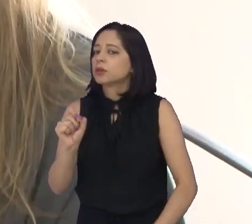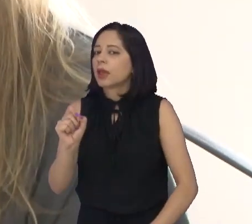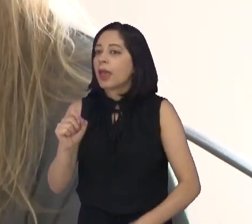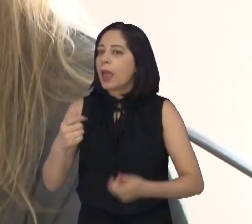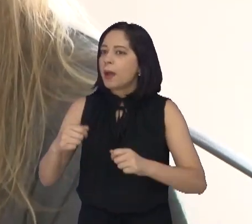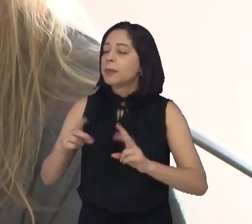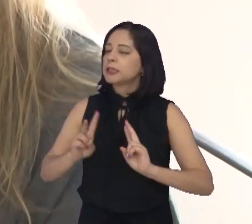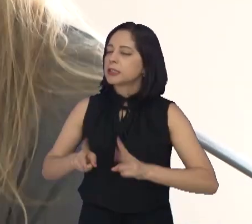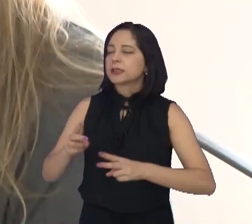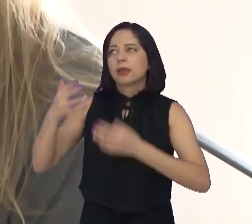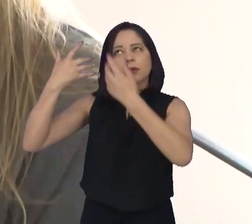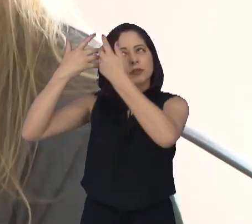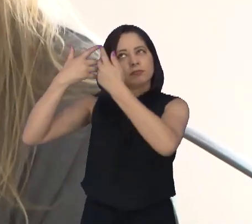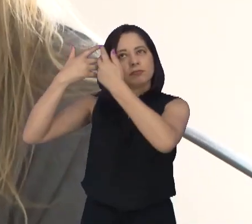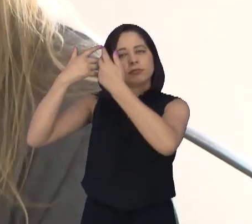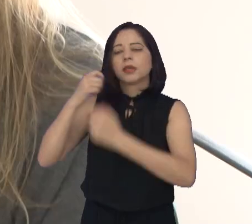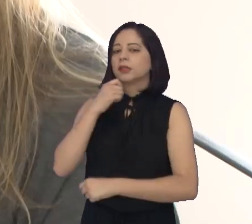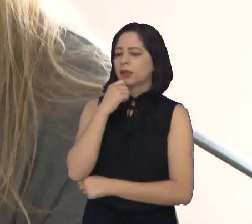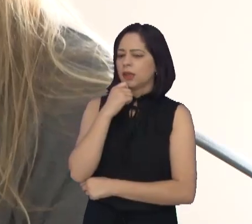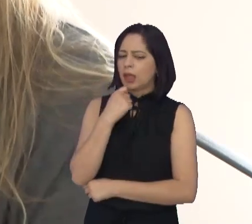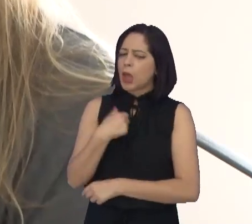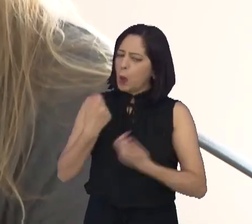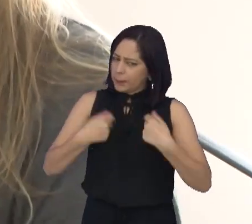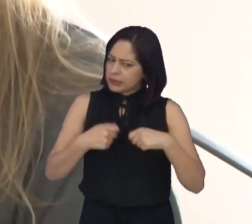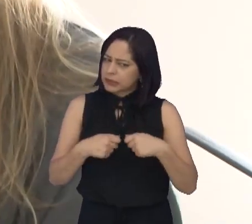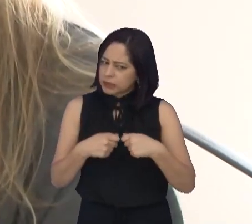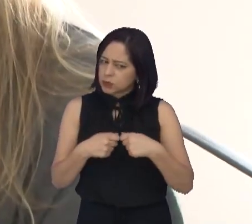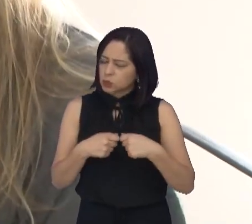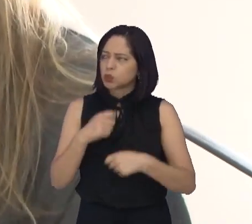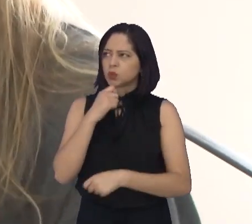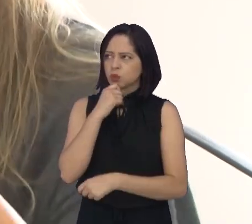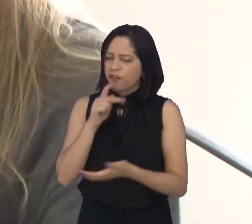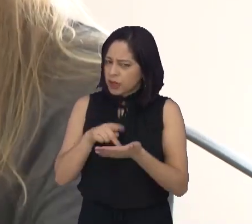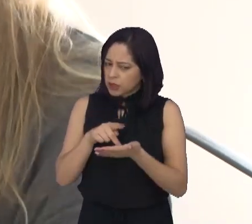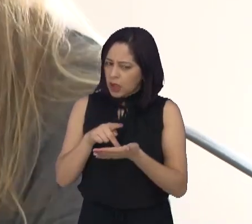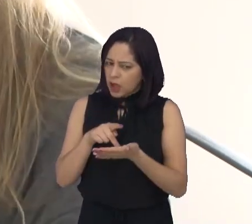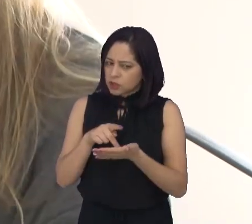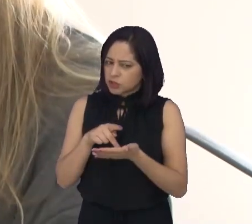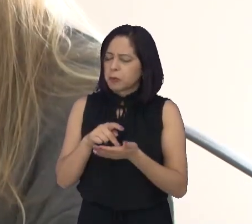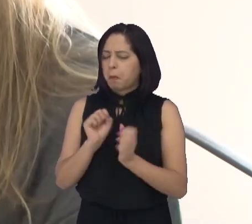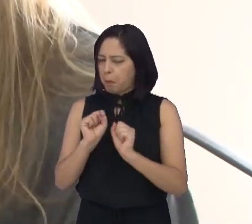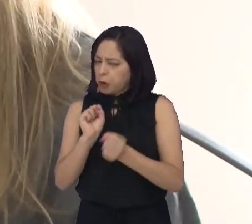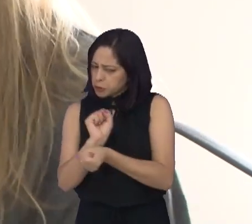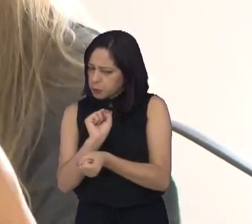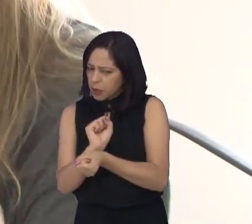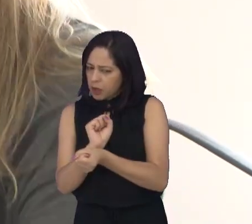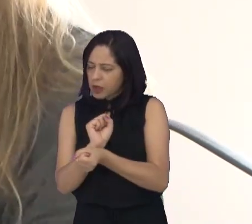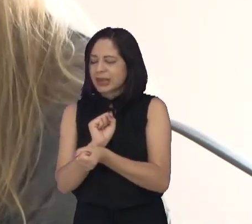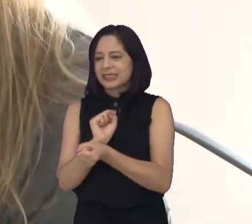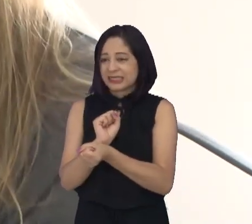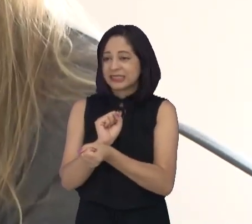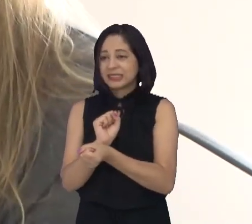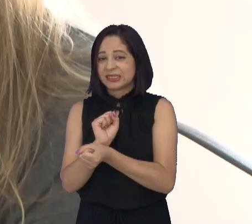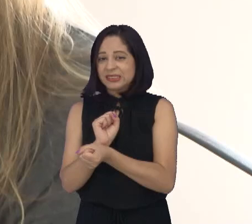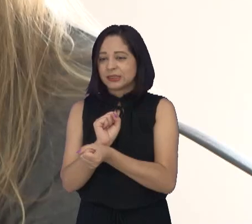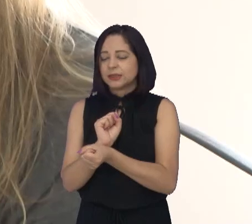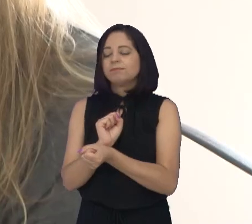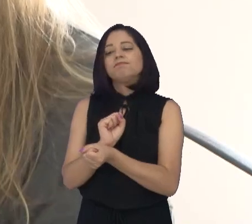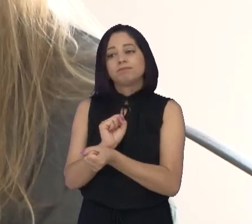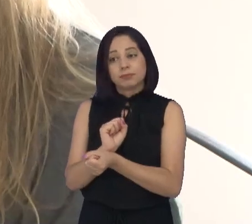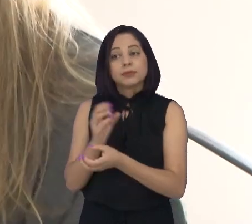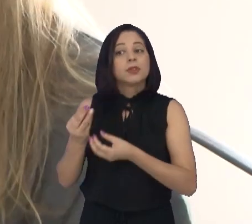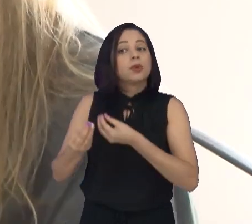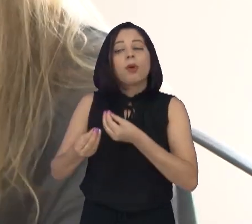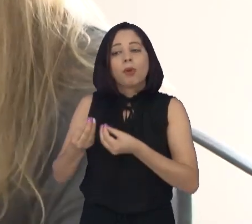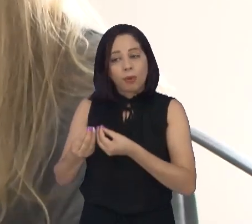que eu sempre me faço. É necessário? Eu preciso? Dá para esperar um pouco mais? Existe outra maneira de conseguir